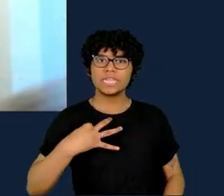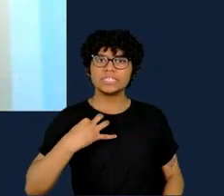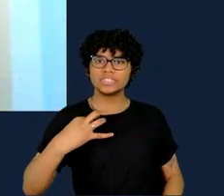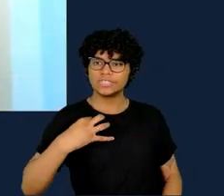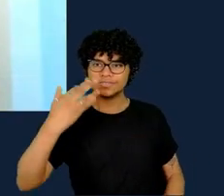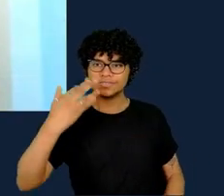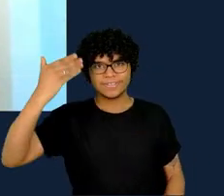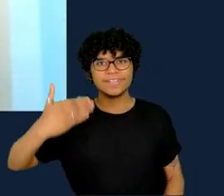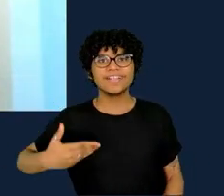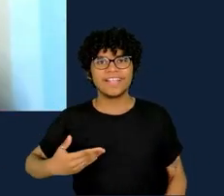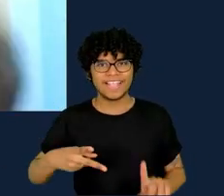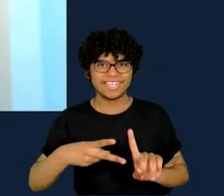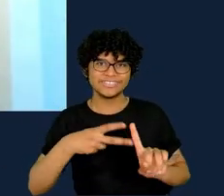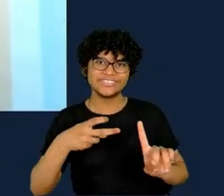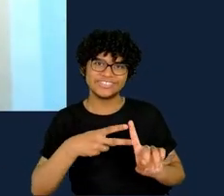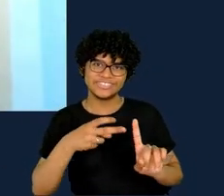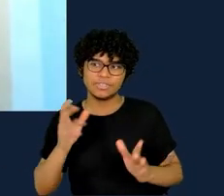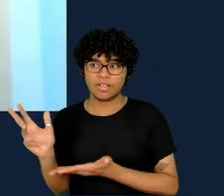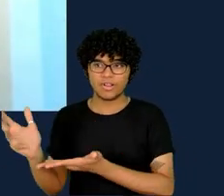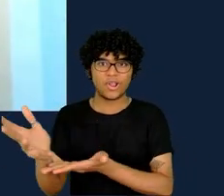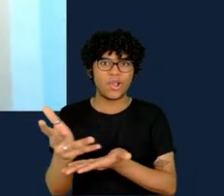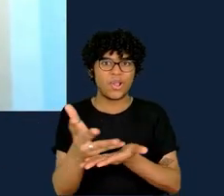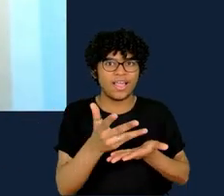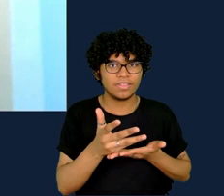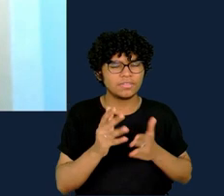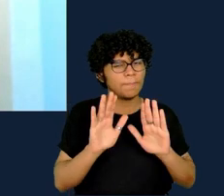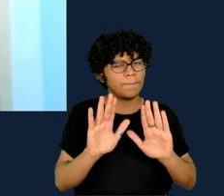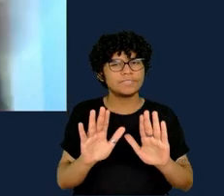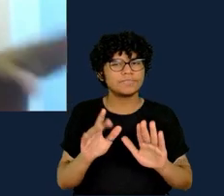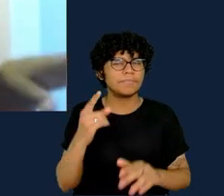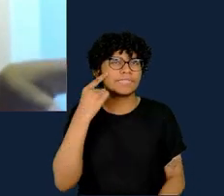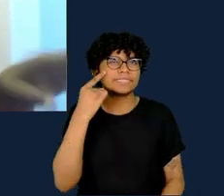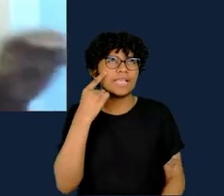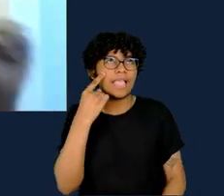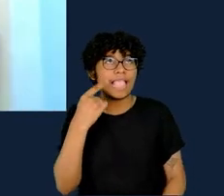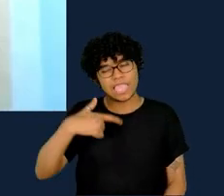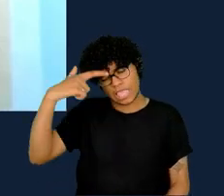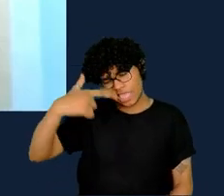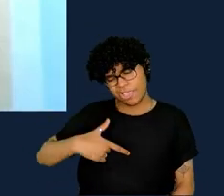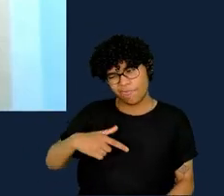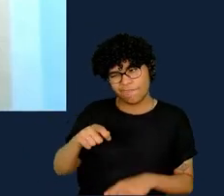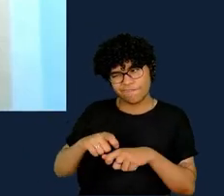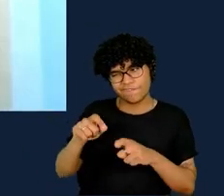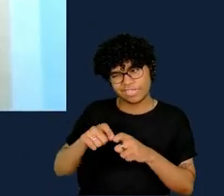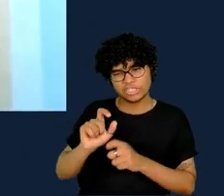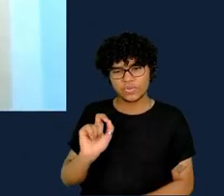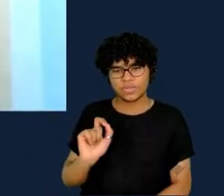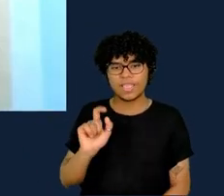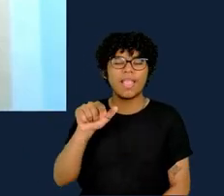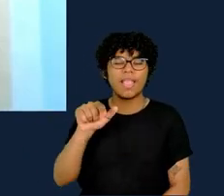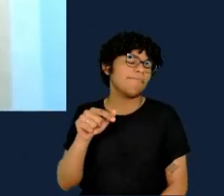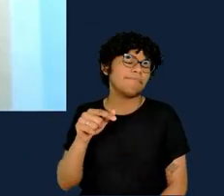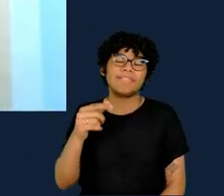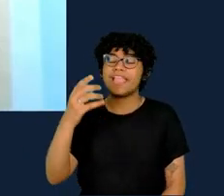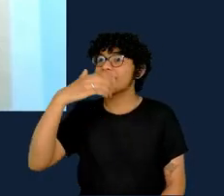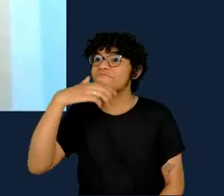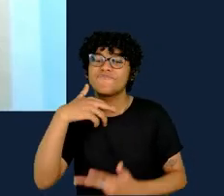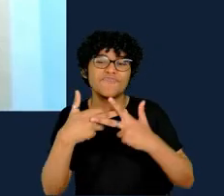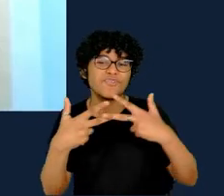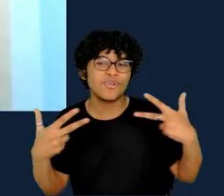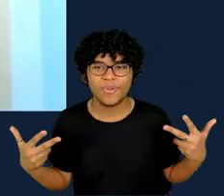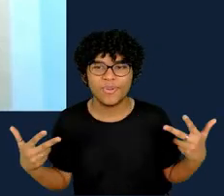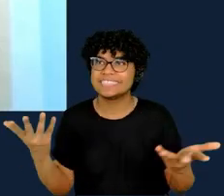de dados. Mas se for pensar, Fran, o que, que você quer fazer? Eu iria logo sobre frutas, né? Diversas conhecimento